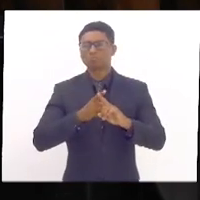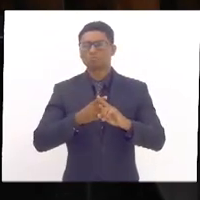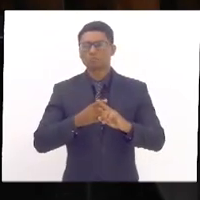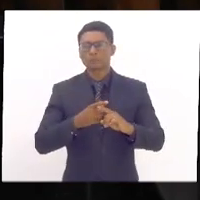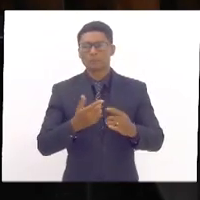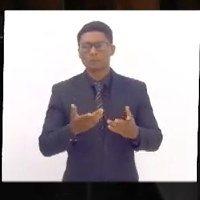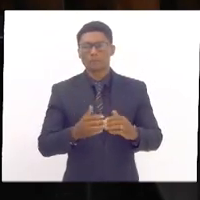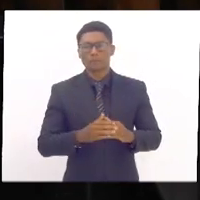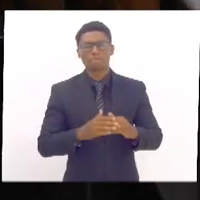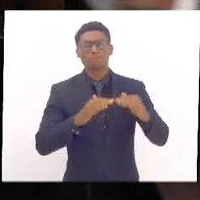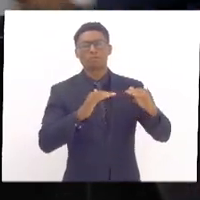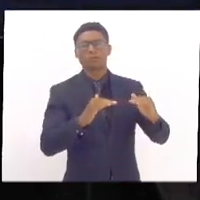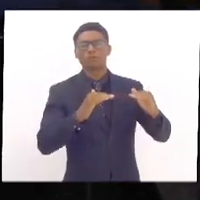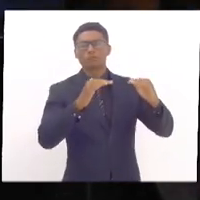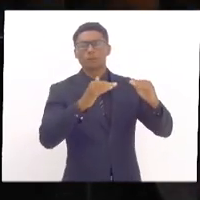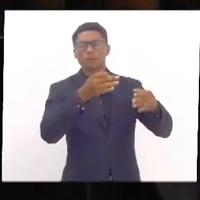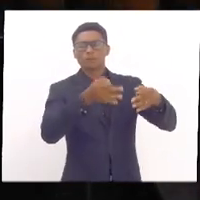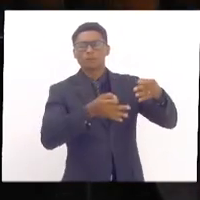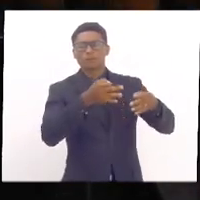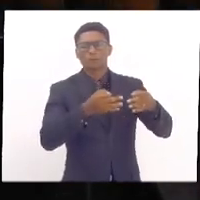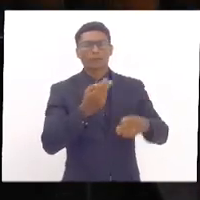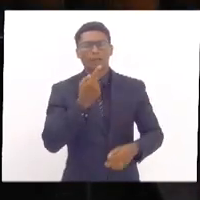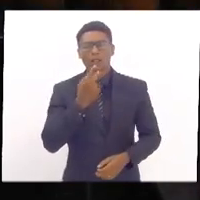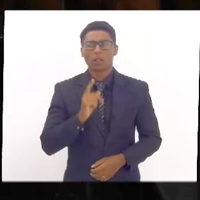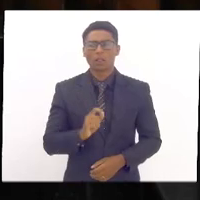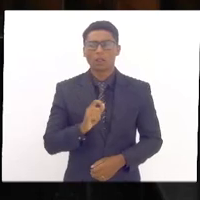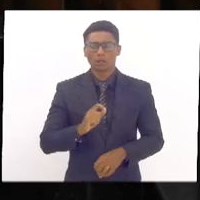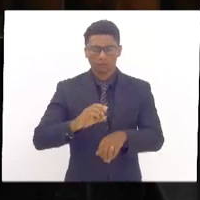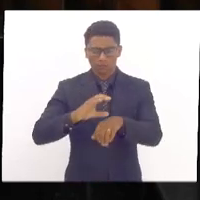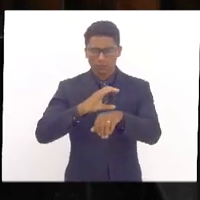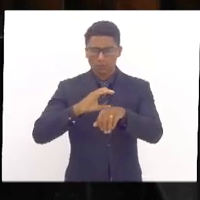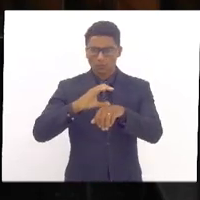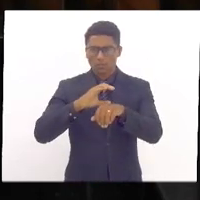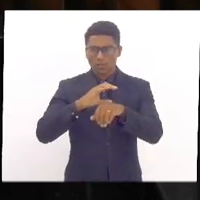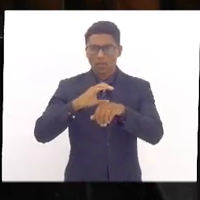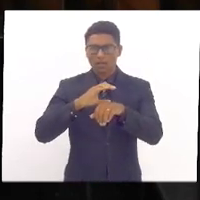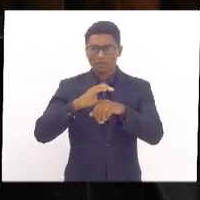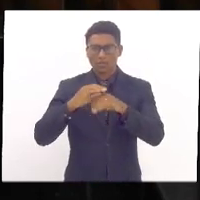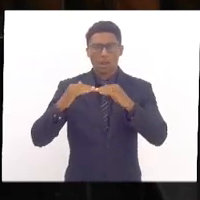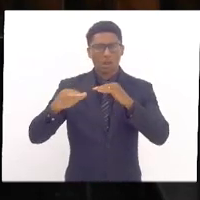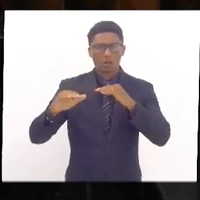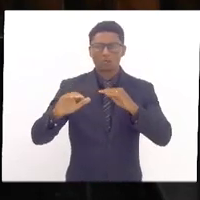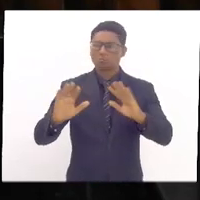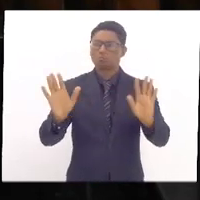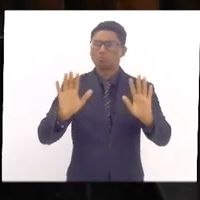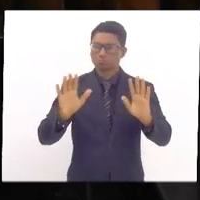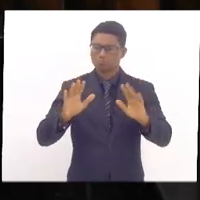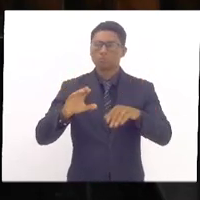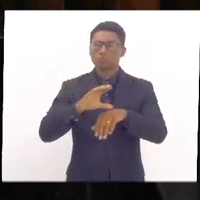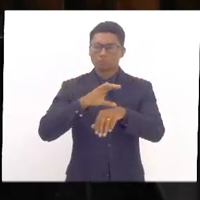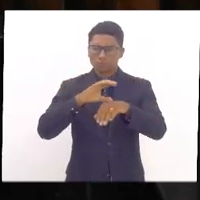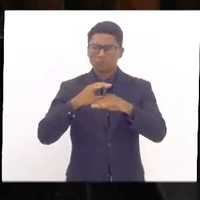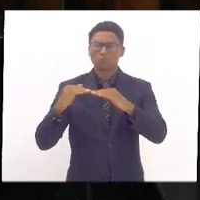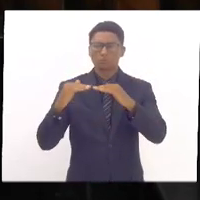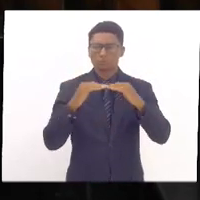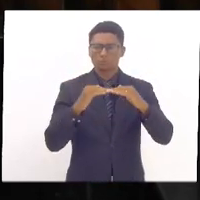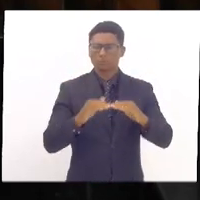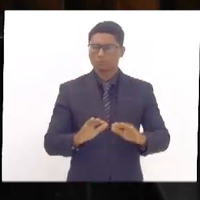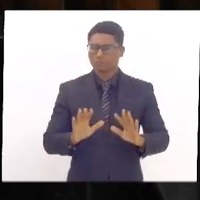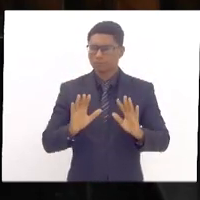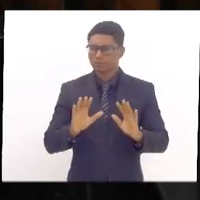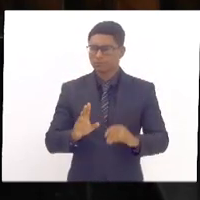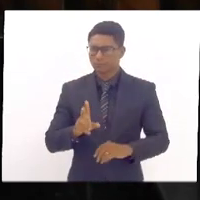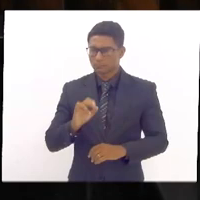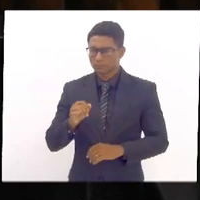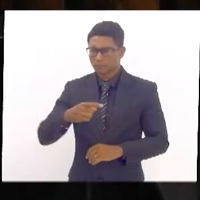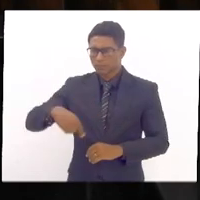O que o Supremo afirmou? Que não tem inconstitucionalidade. Mas, se a gente prestar